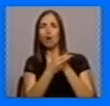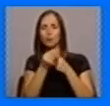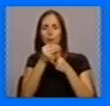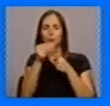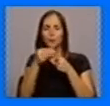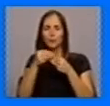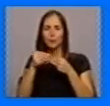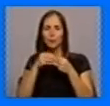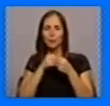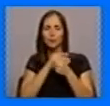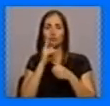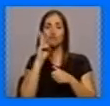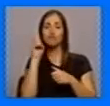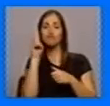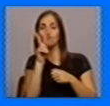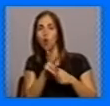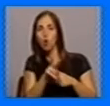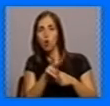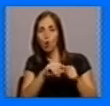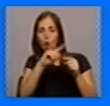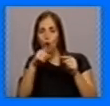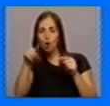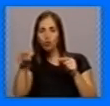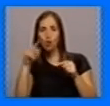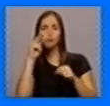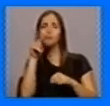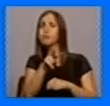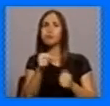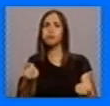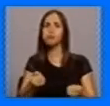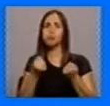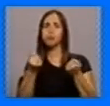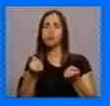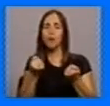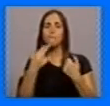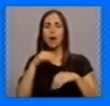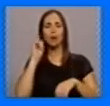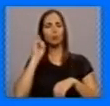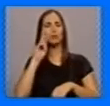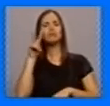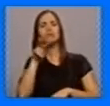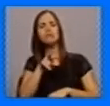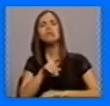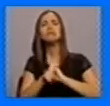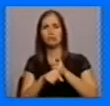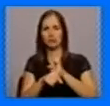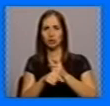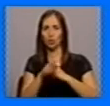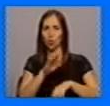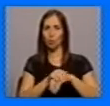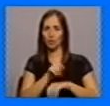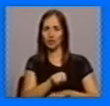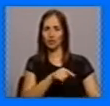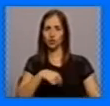o visível, o comprimento de onda visível, nós não conseguimos olhar lá para dentro. Interessa olhar lá para dentro e ver o que é que está lá. E é por isso que vamos à